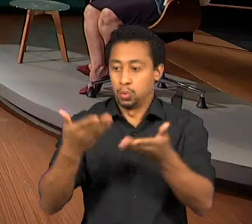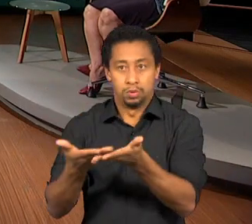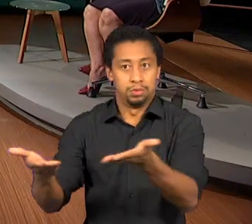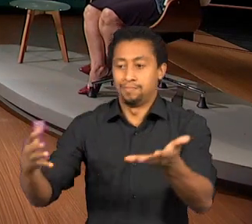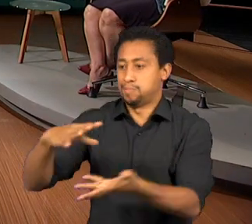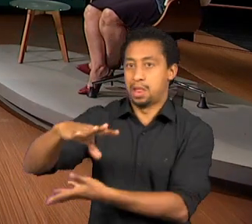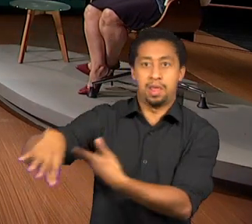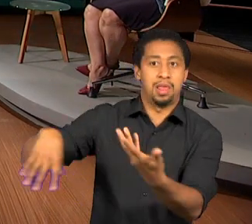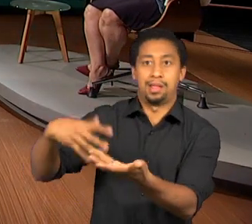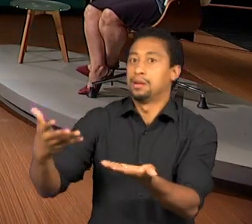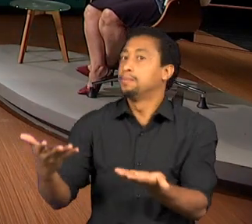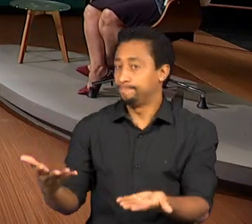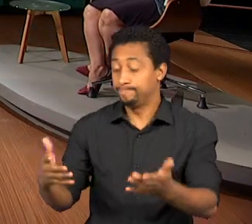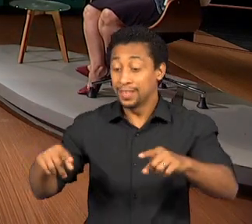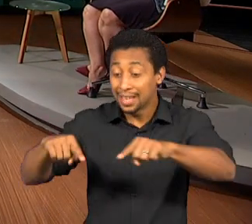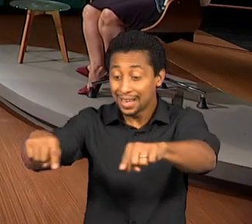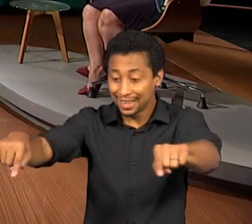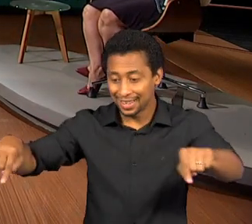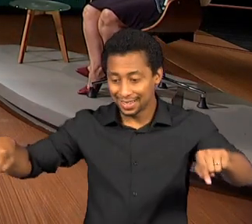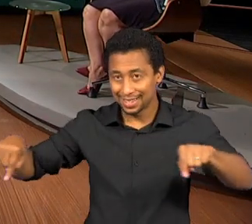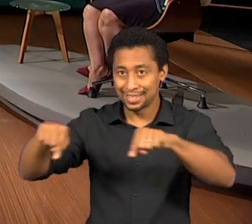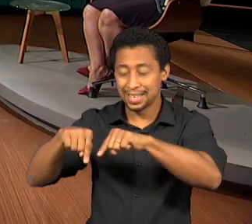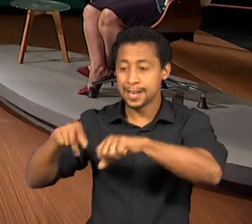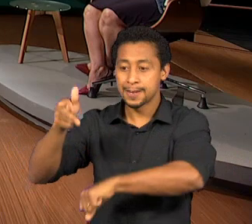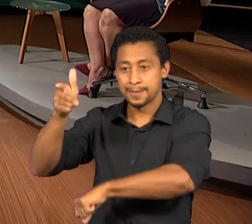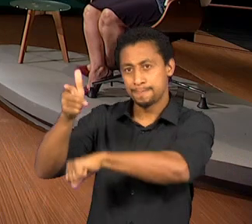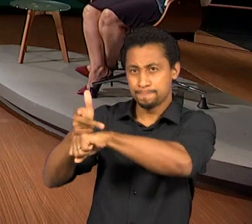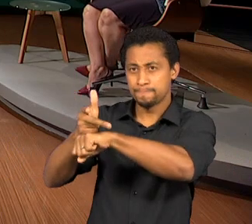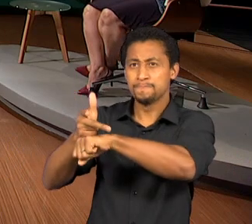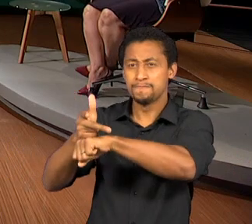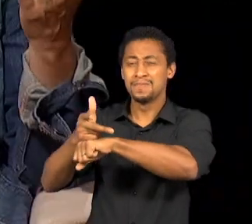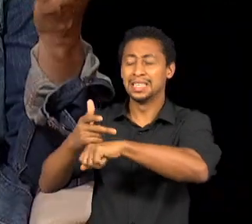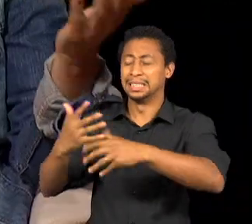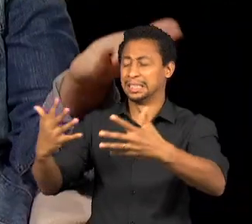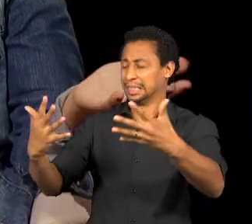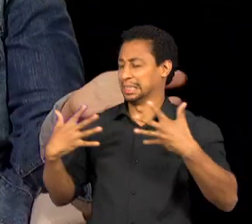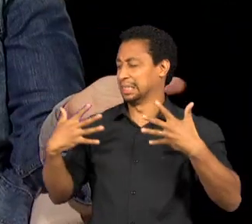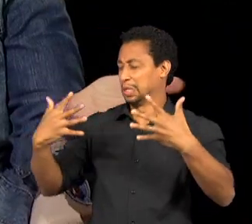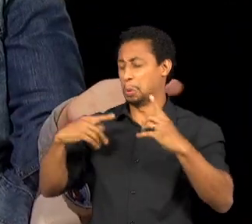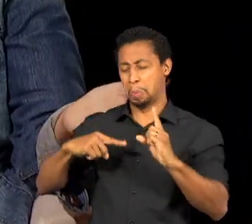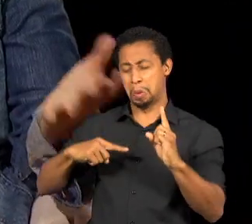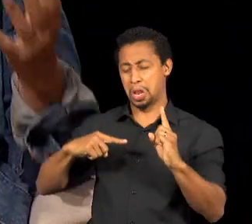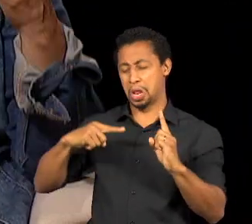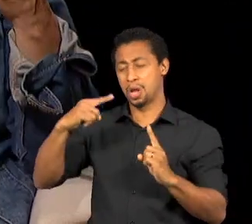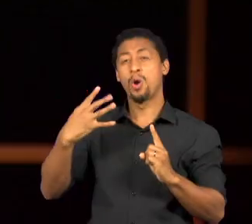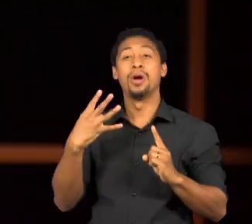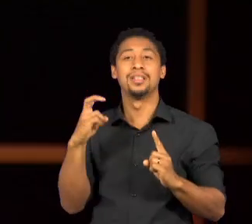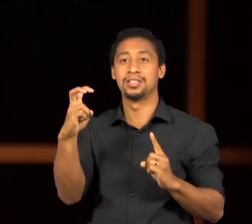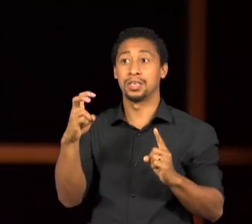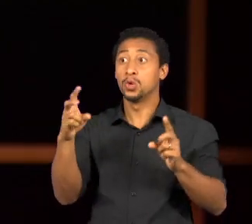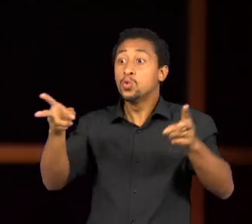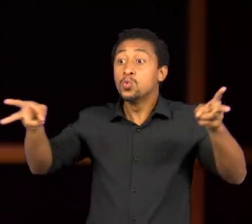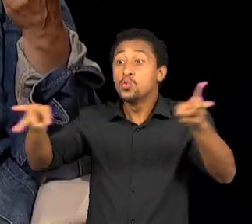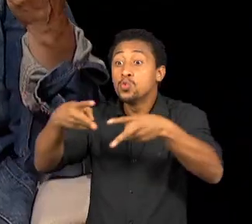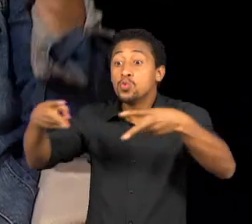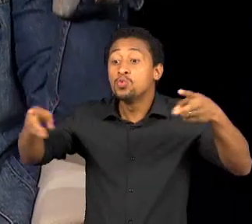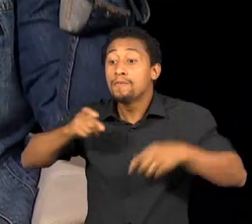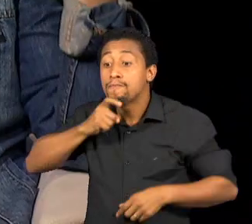Gente, um estúdio que fazia 45 graus e não tinha ar-condicionado. Uau!